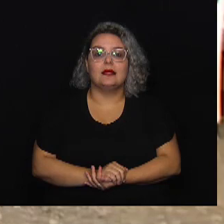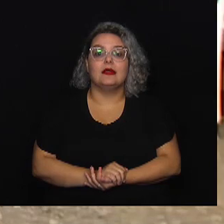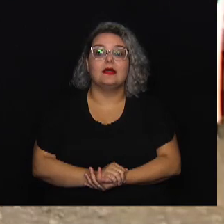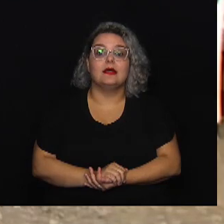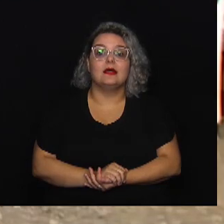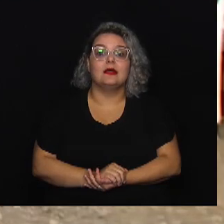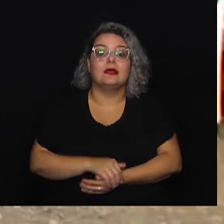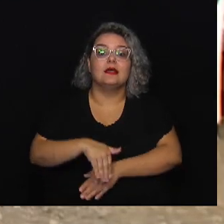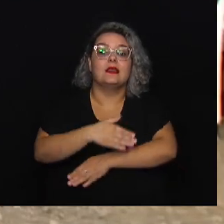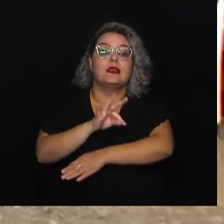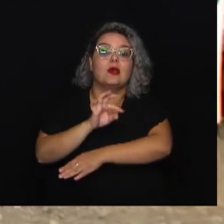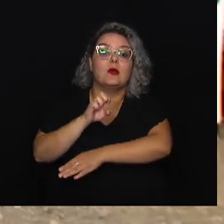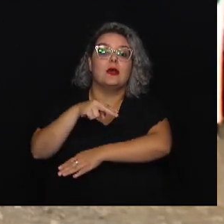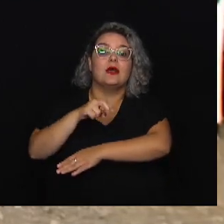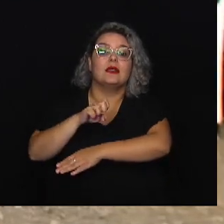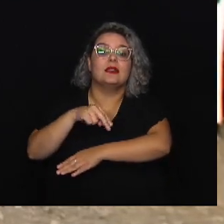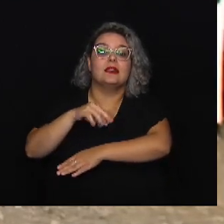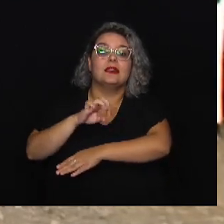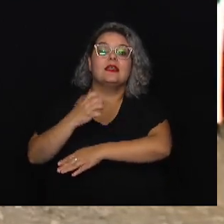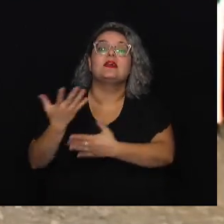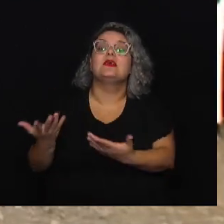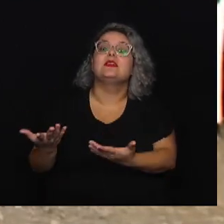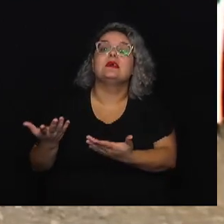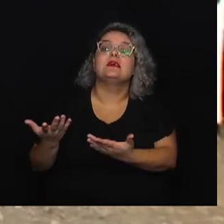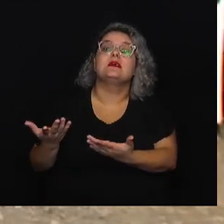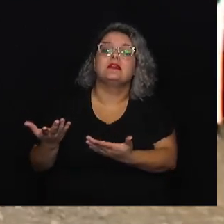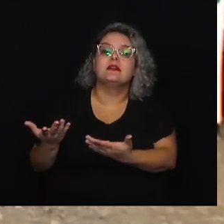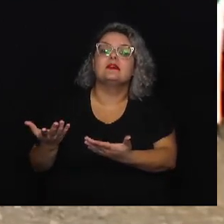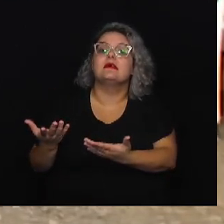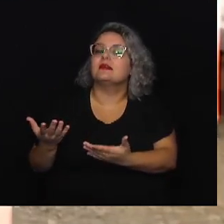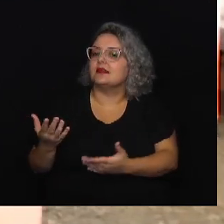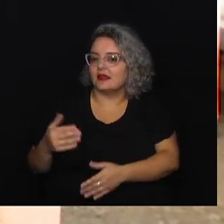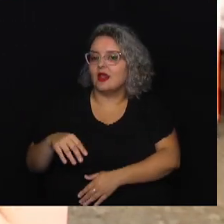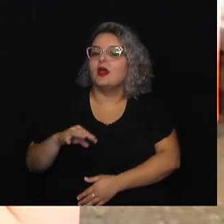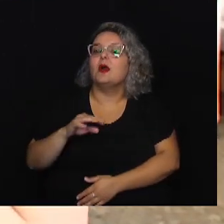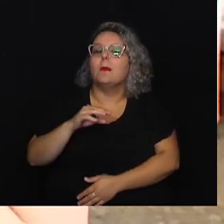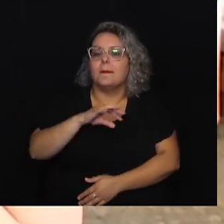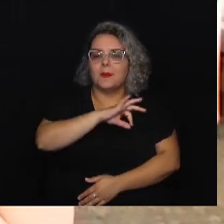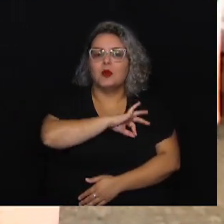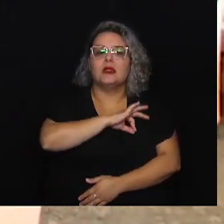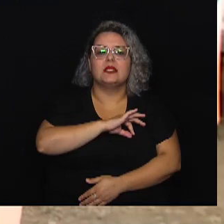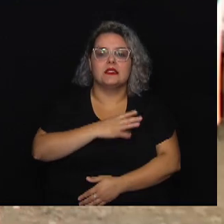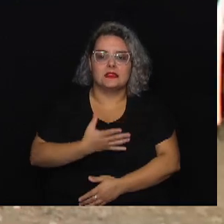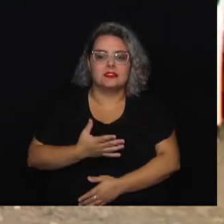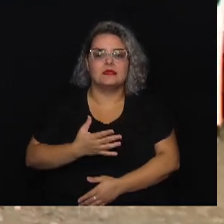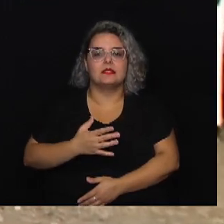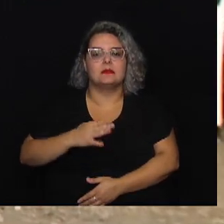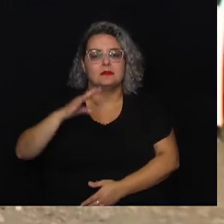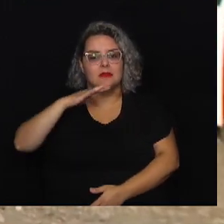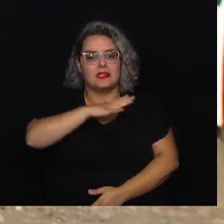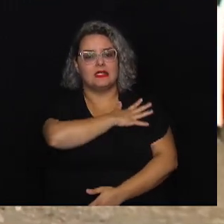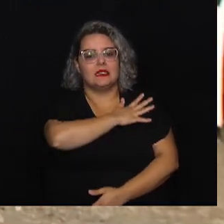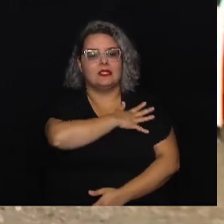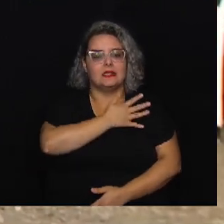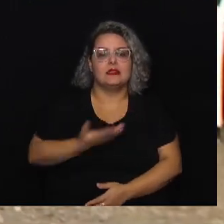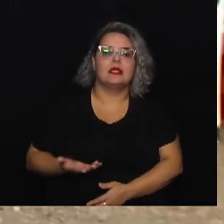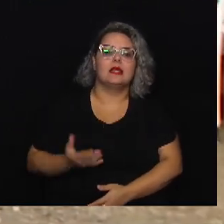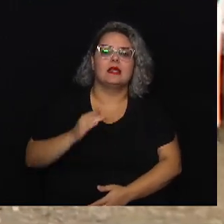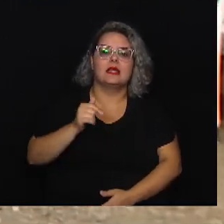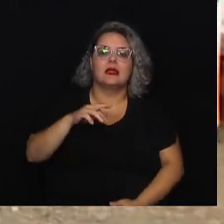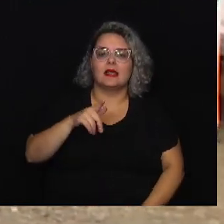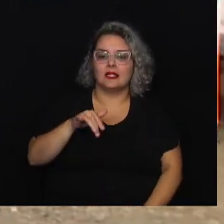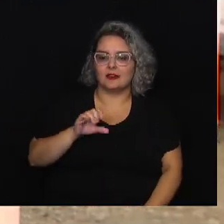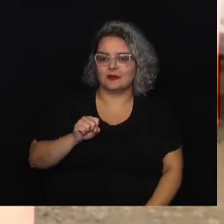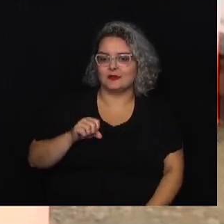Rua Tenente... Vamos lá, Rua Tenente Polícia Militar Carlos Mendes, é isso? Isso mesmo. Peguei uma colinha aqui,